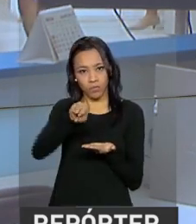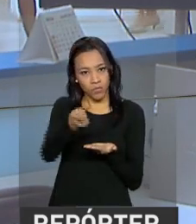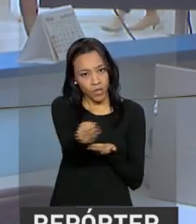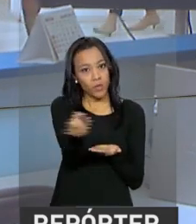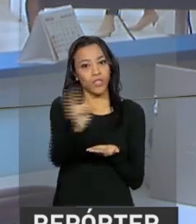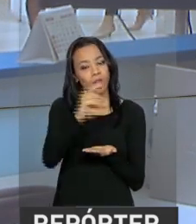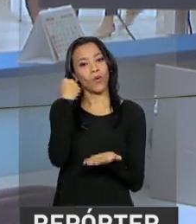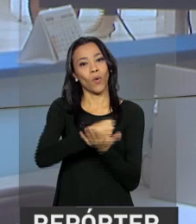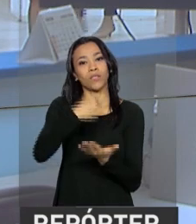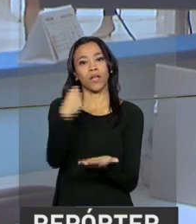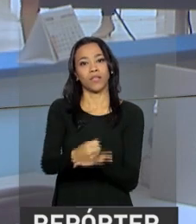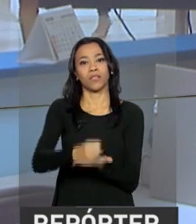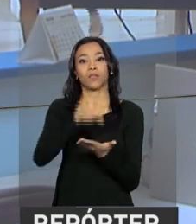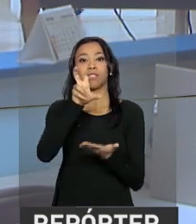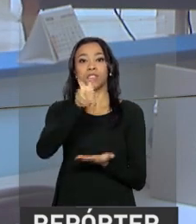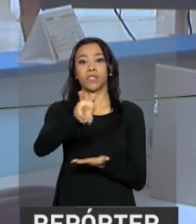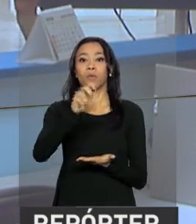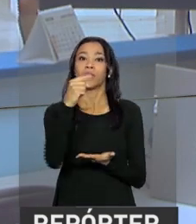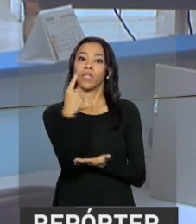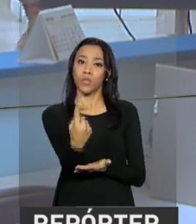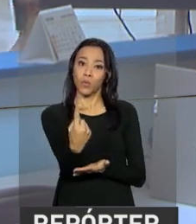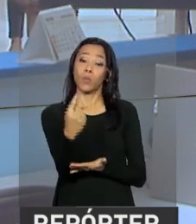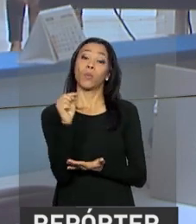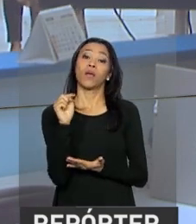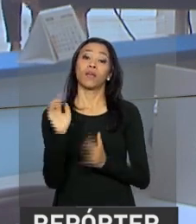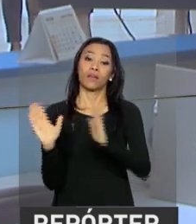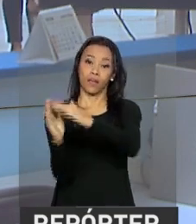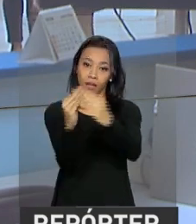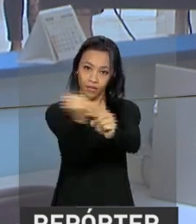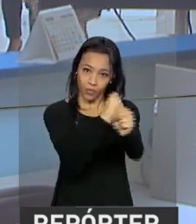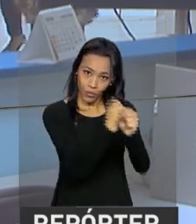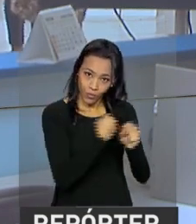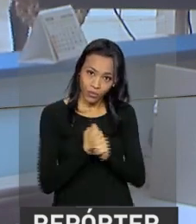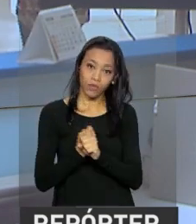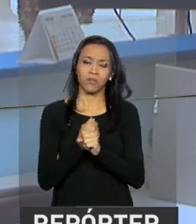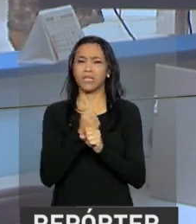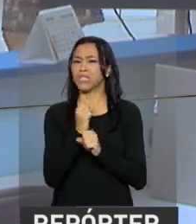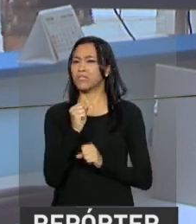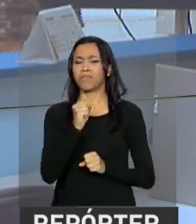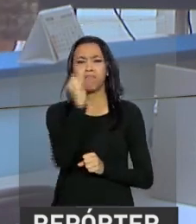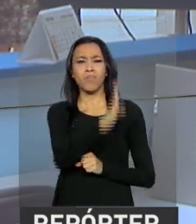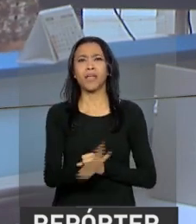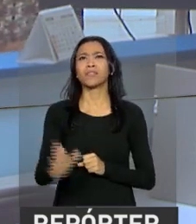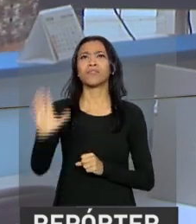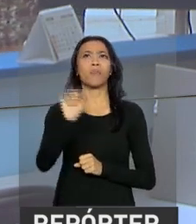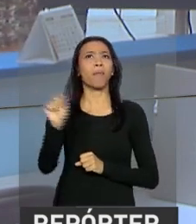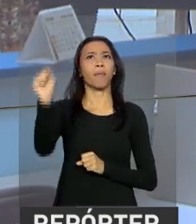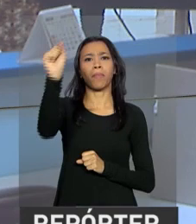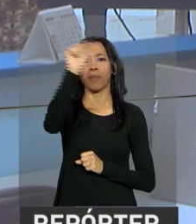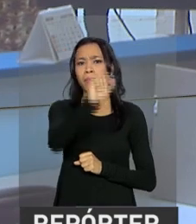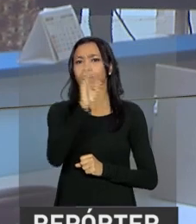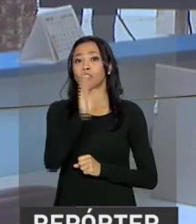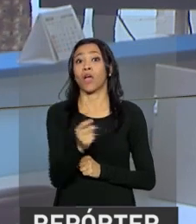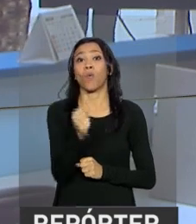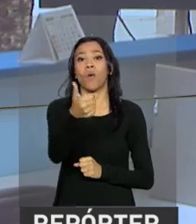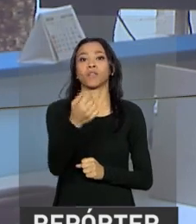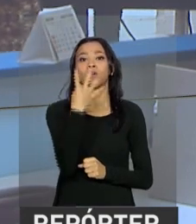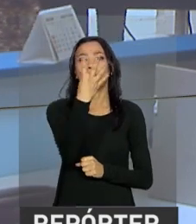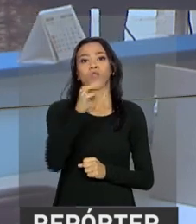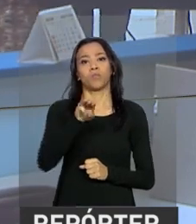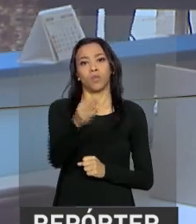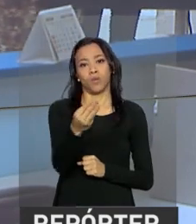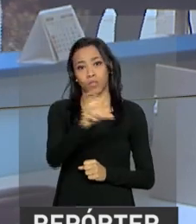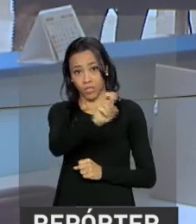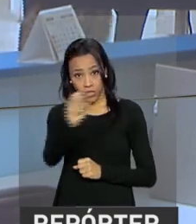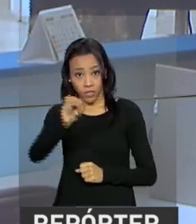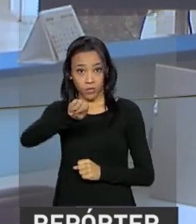R$ 3.800.000.000 para a contratação de 51 mil unidades habitacionais. E em todo o Brasil, o programa já contratou quase